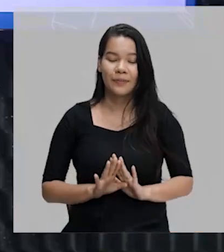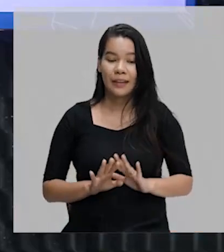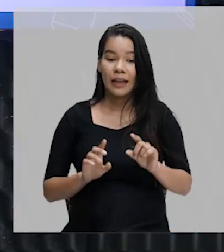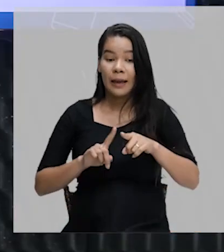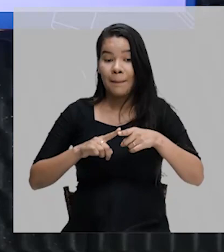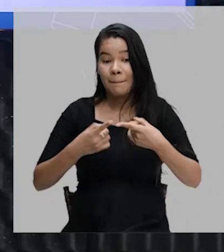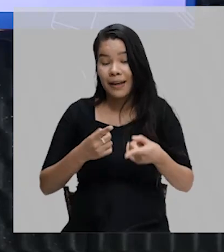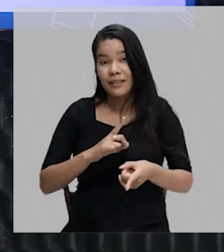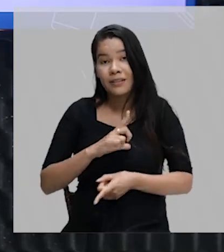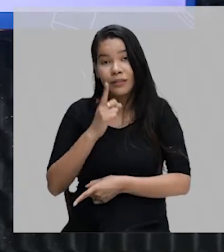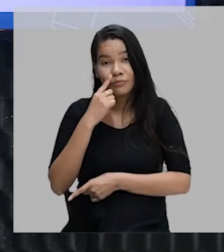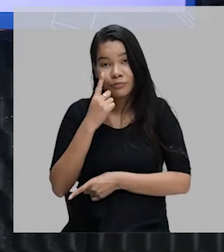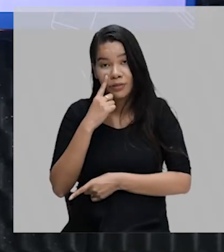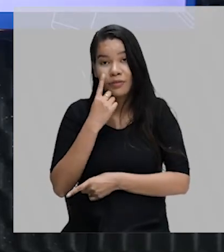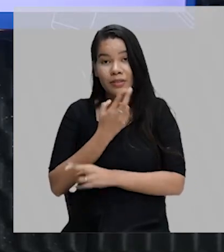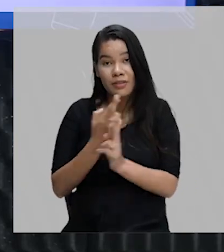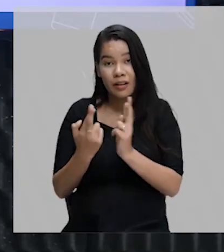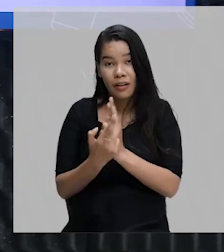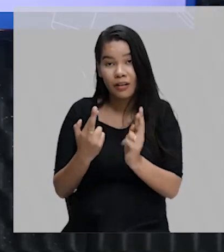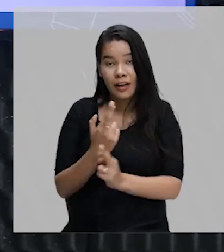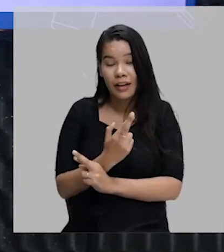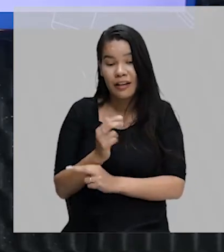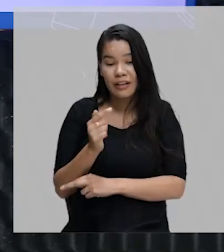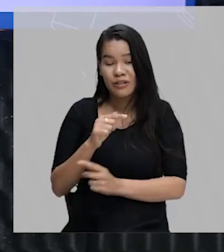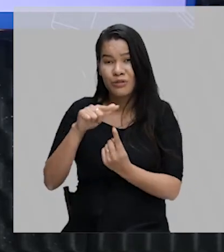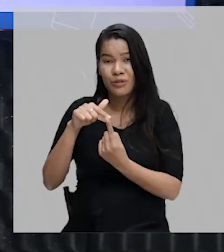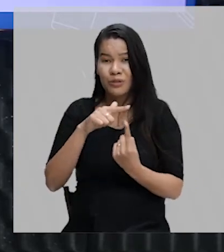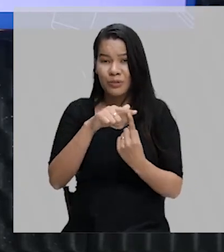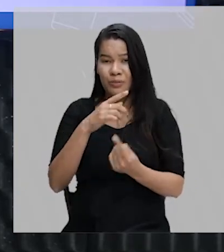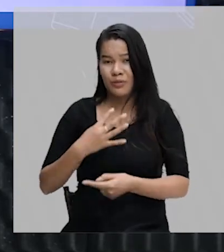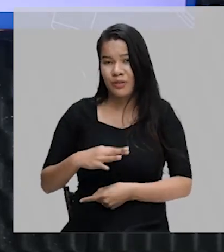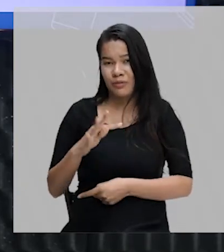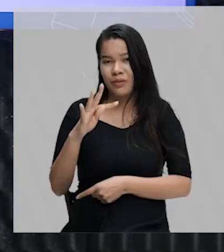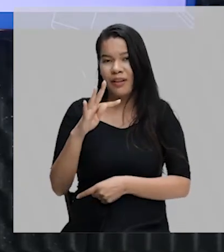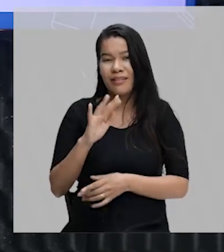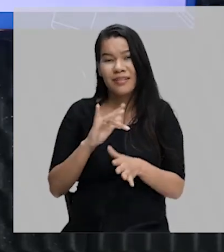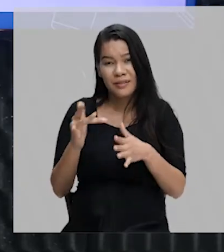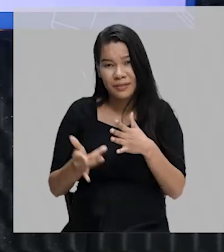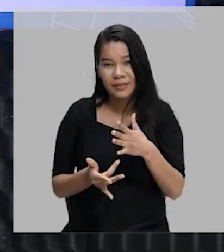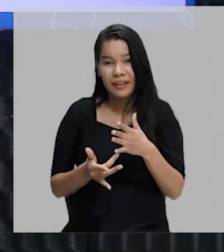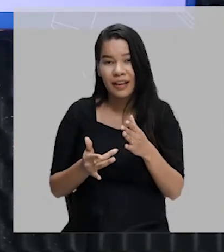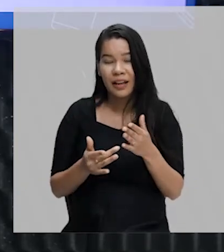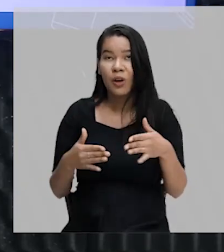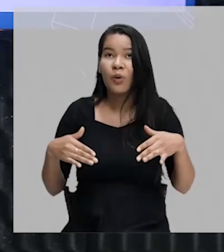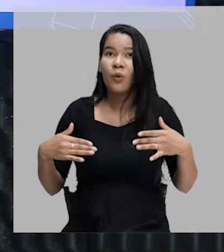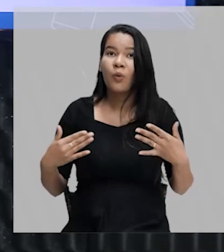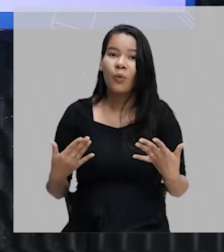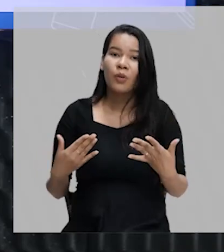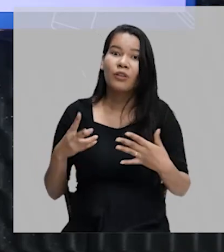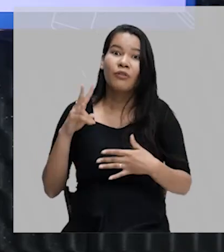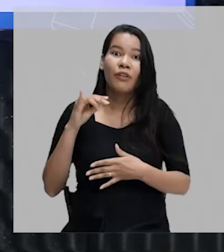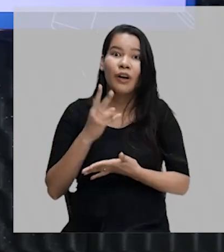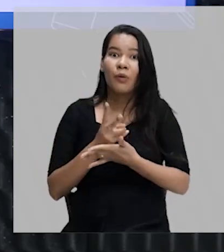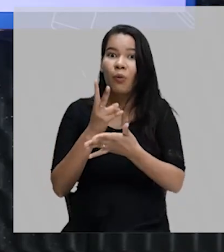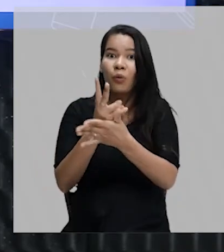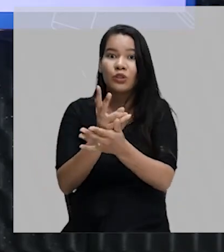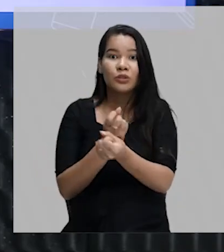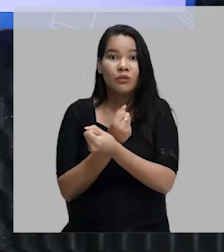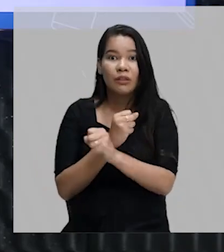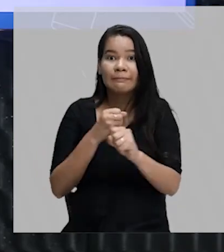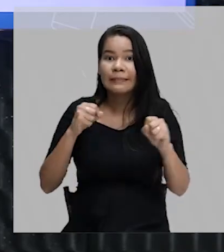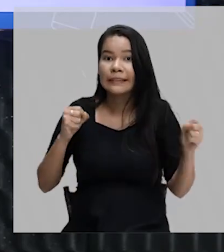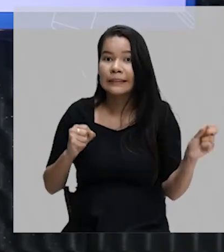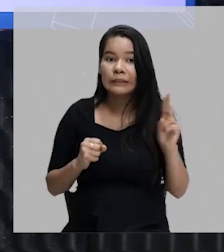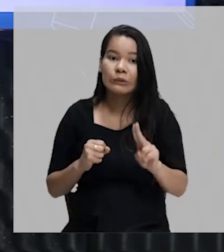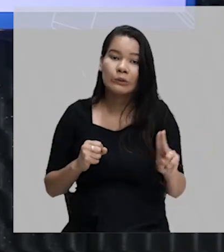dúvidas relacionadas a essas tecnologias, nessas redes sociais. Até quando ela vai continuar crescendo num ritmo